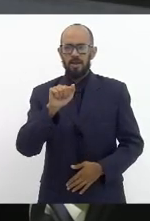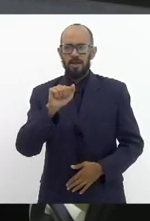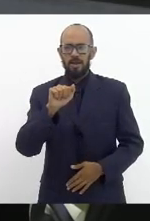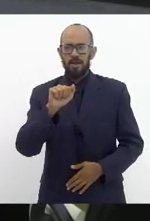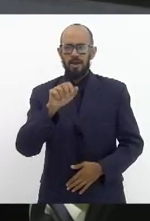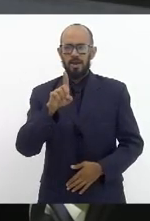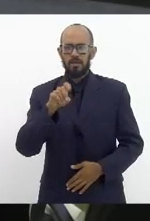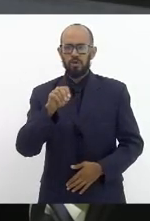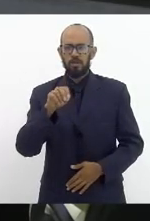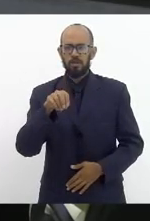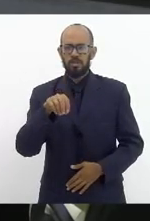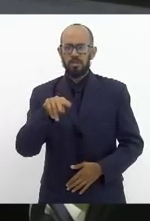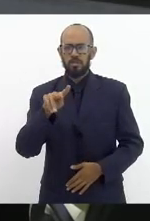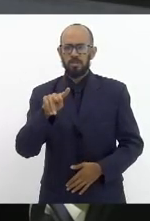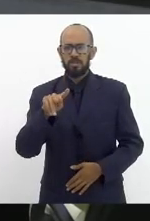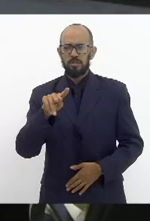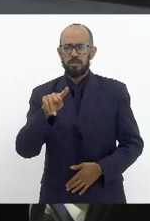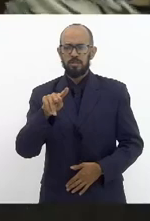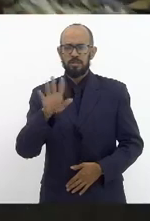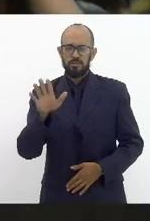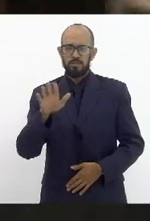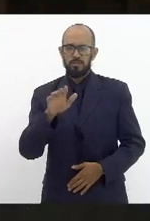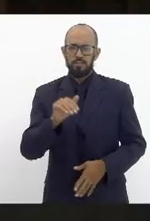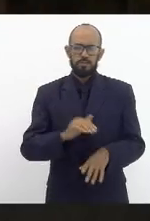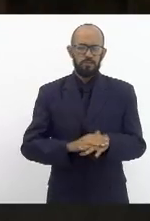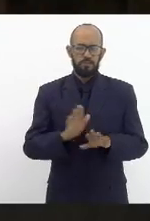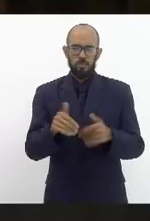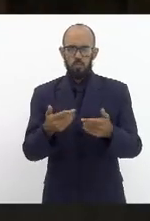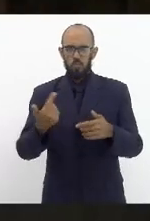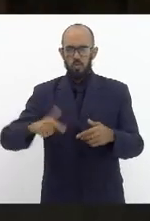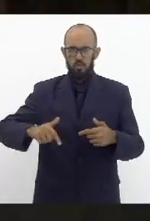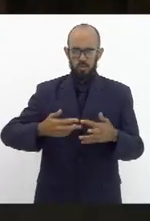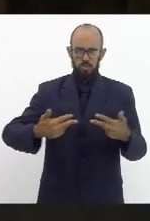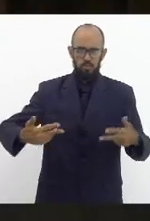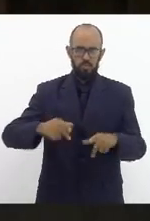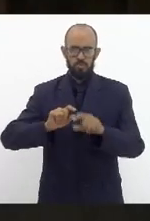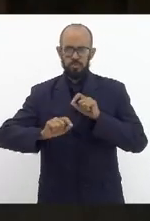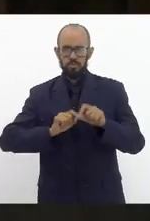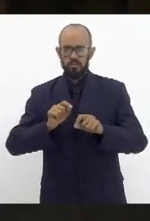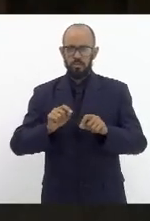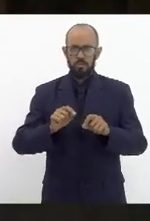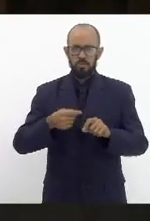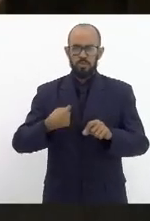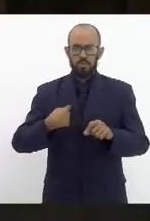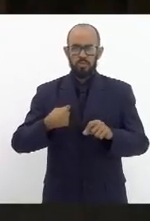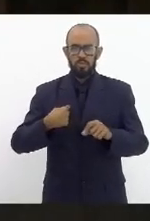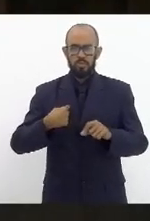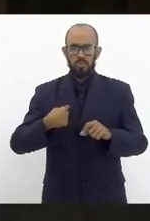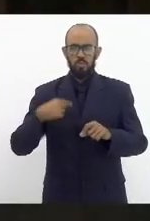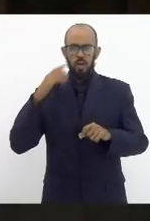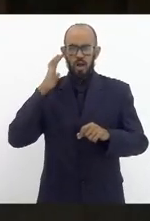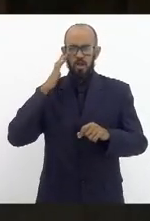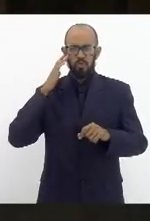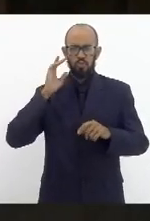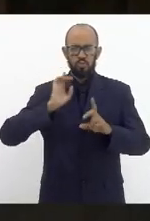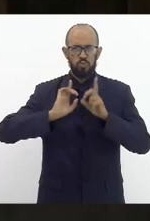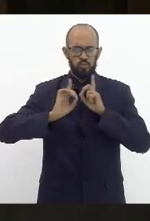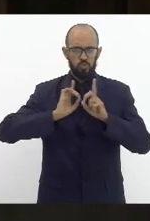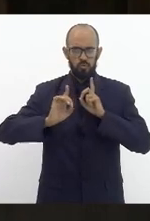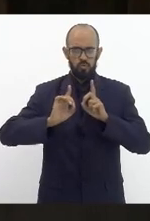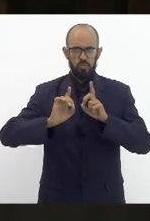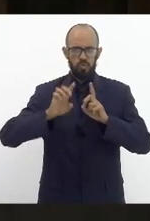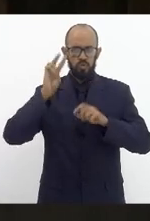Enfim, uma outra questão, então, nós vamos... Eu acho que debater esse tema na próxima terça-feira